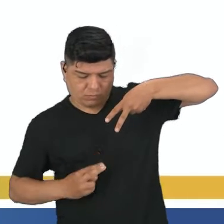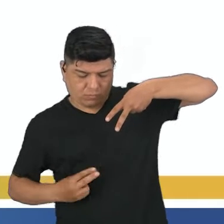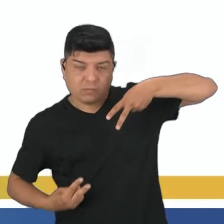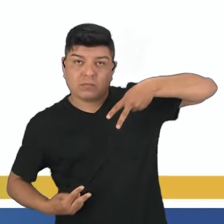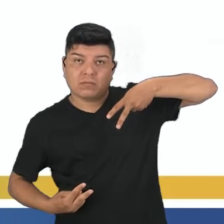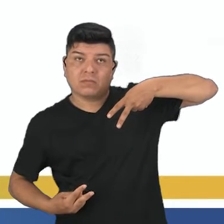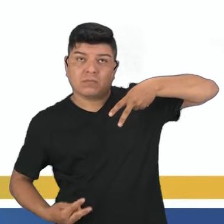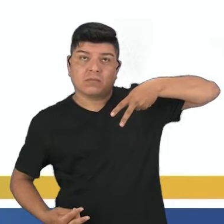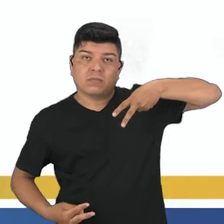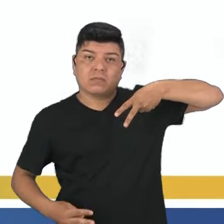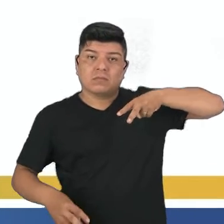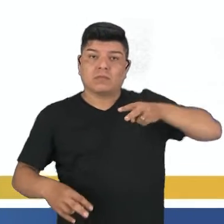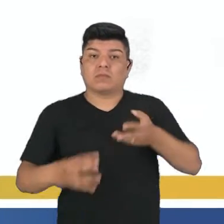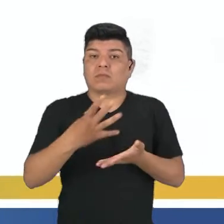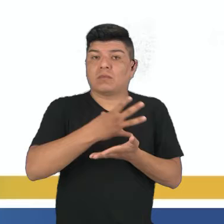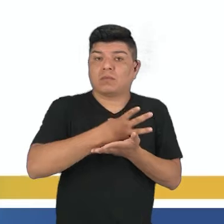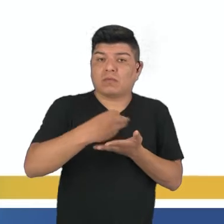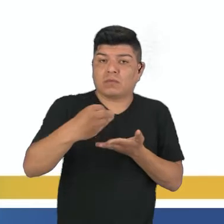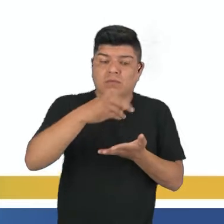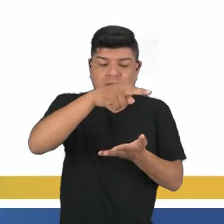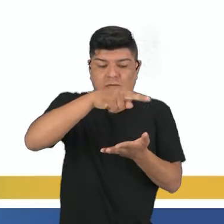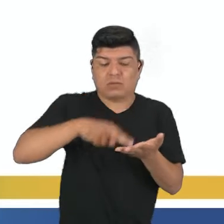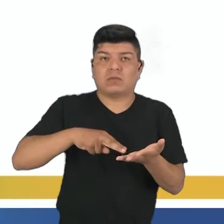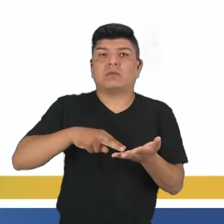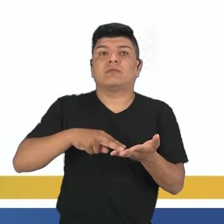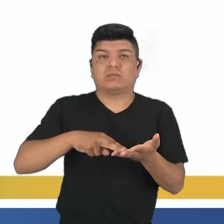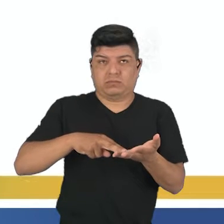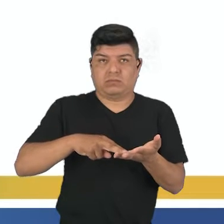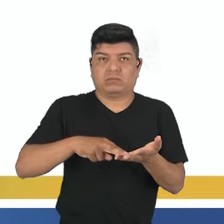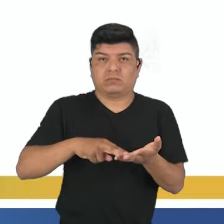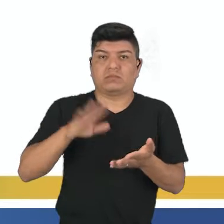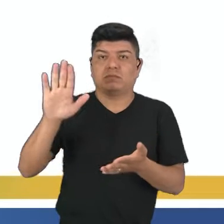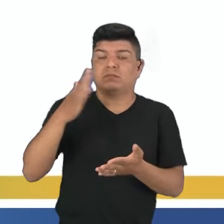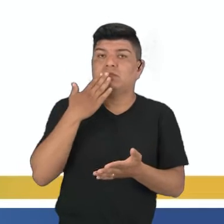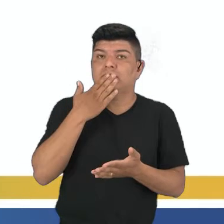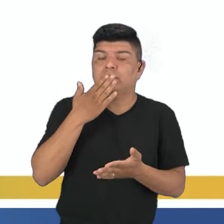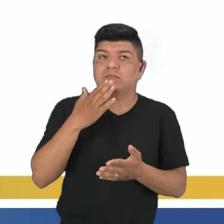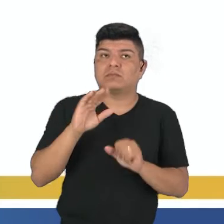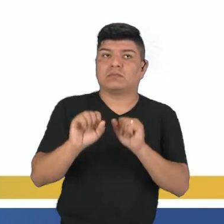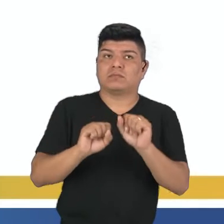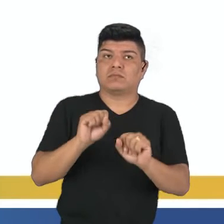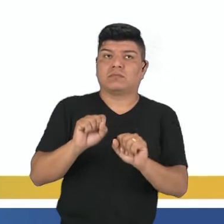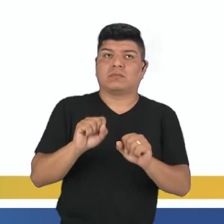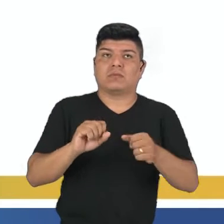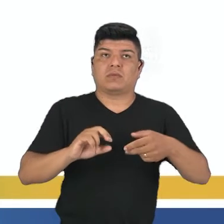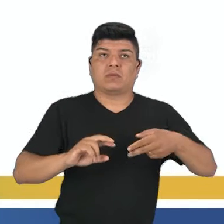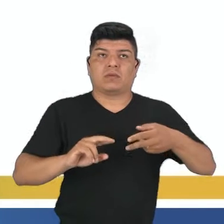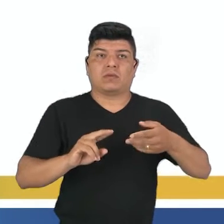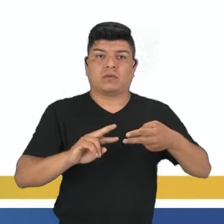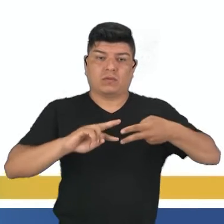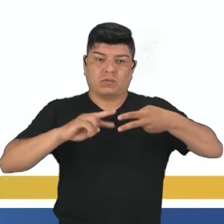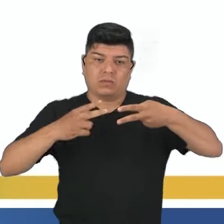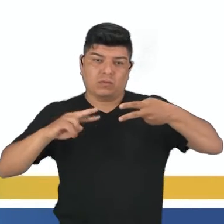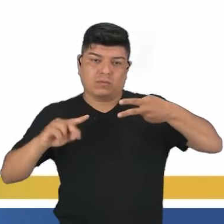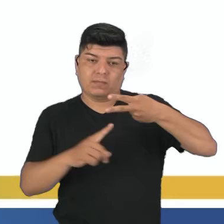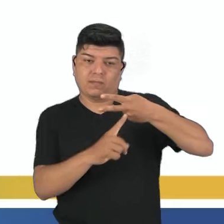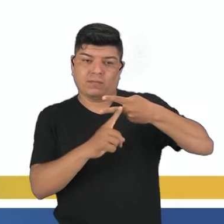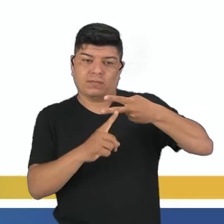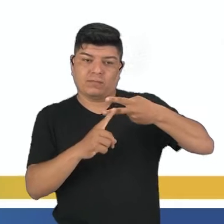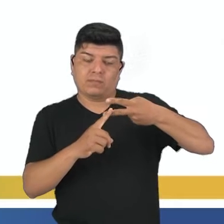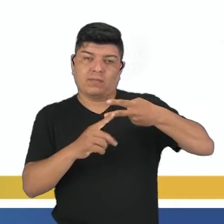ser transcrito, né? Ou seja, ele pode ser lido lá na síntese de proteínas, né? O gene, ele